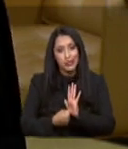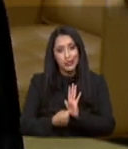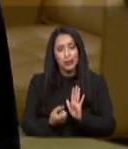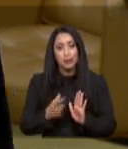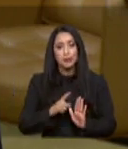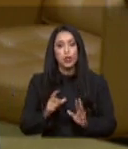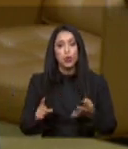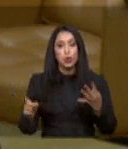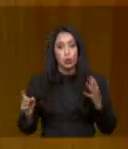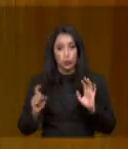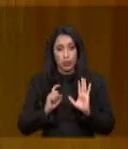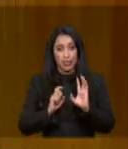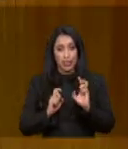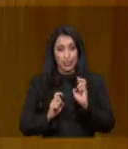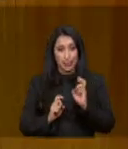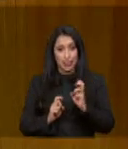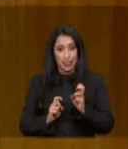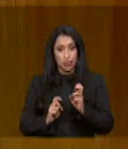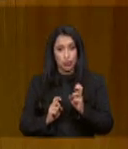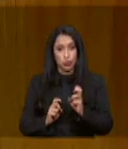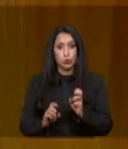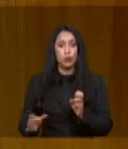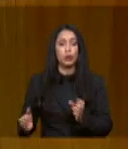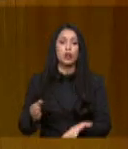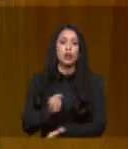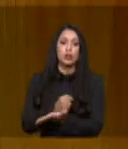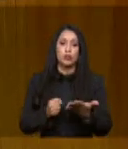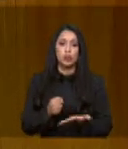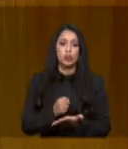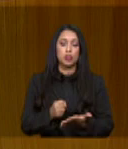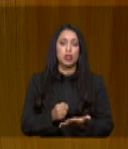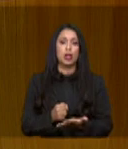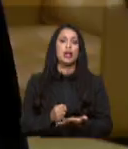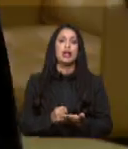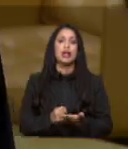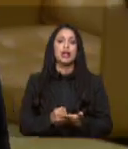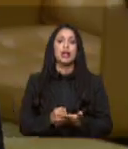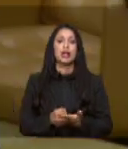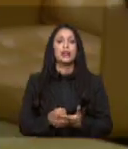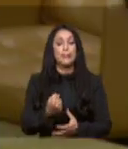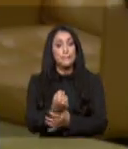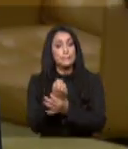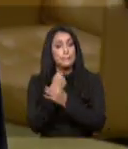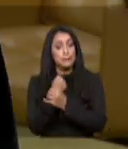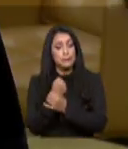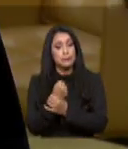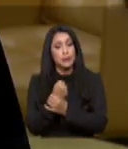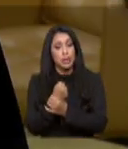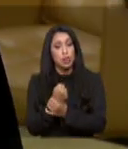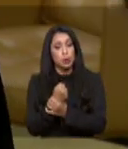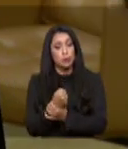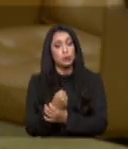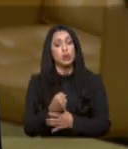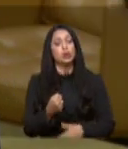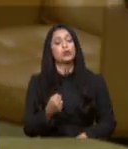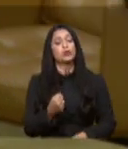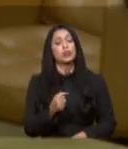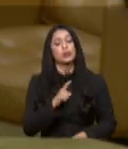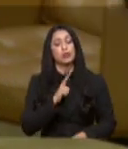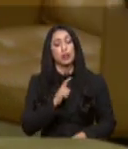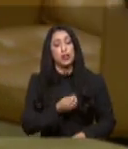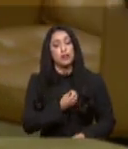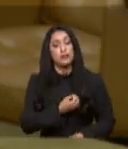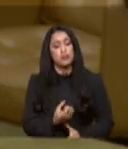para o quinto eixo, também fundamental, que é o eixo da biossegurança, ministro Toffoli, o objetivo é fomentar as cadeias produtivas e